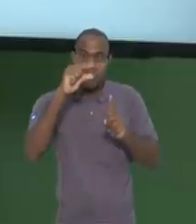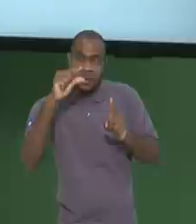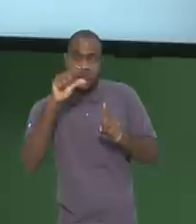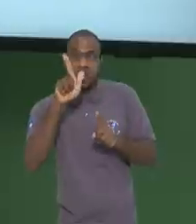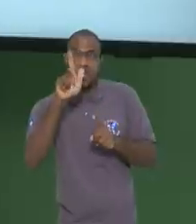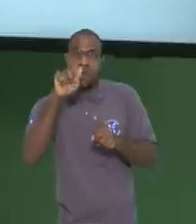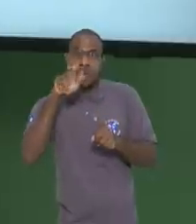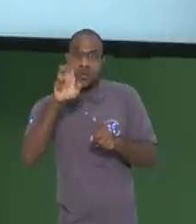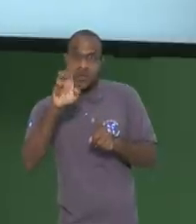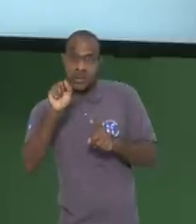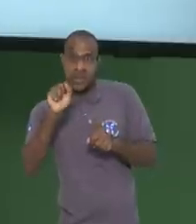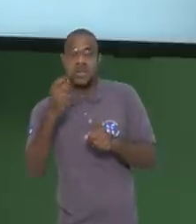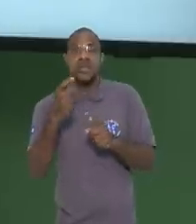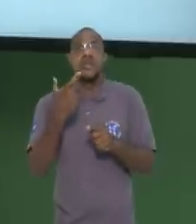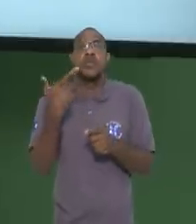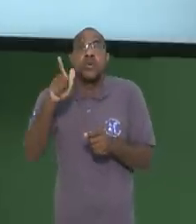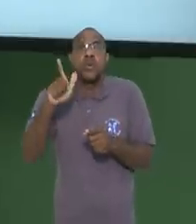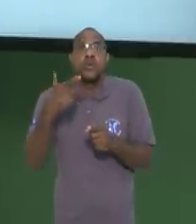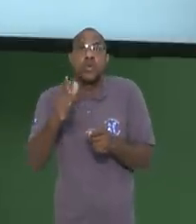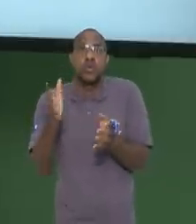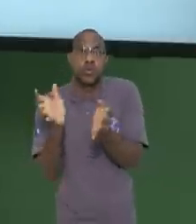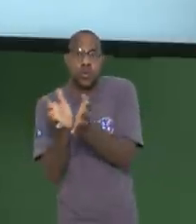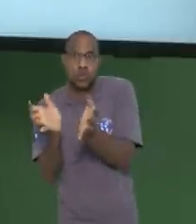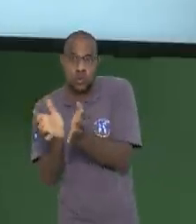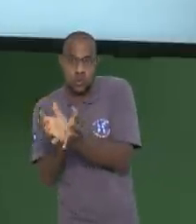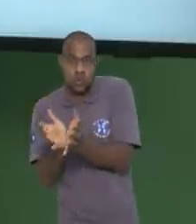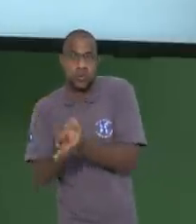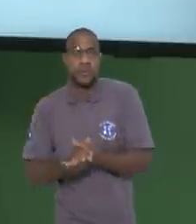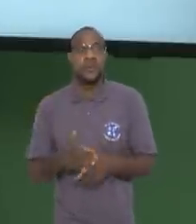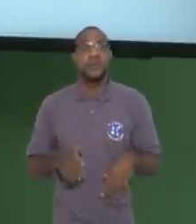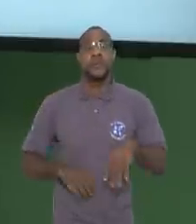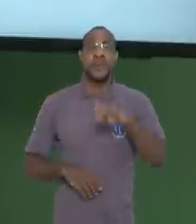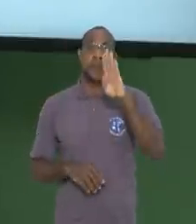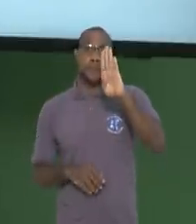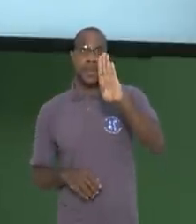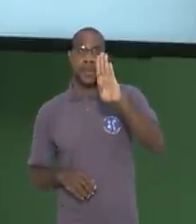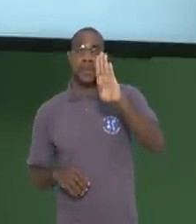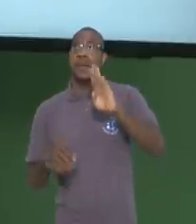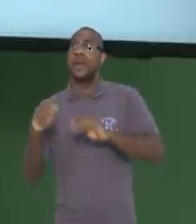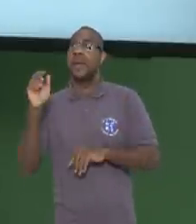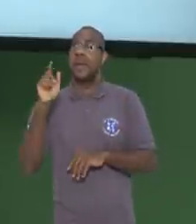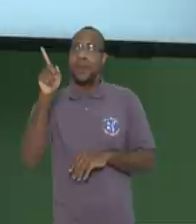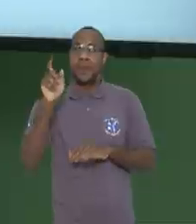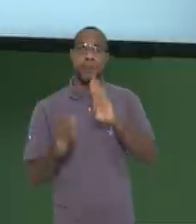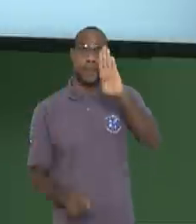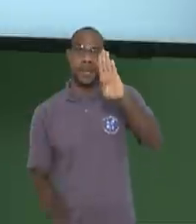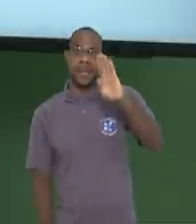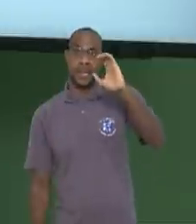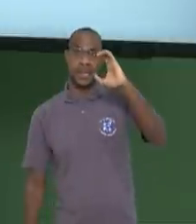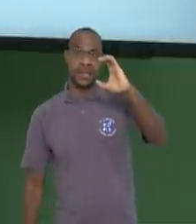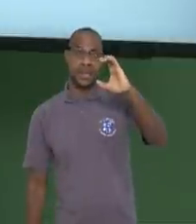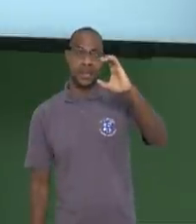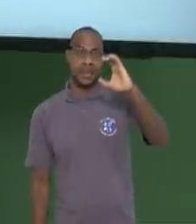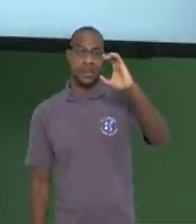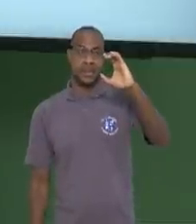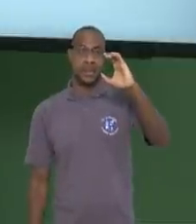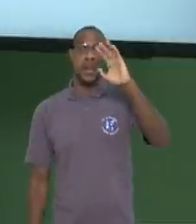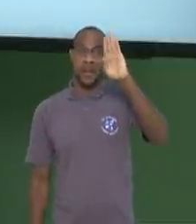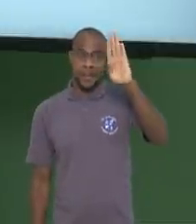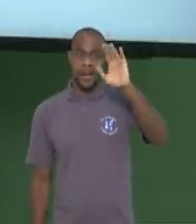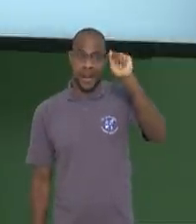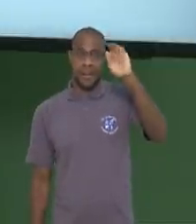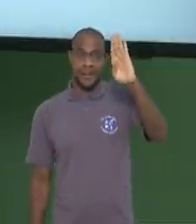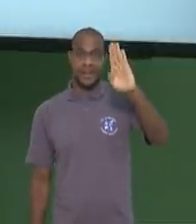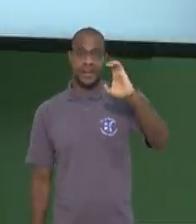trecho trata de letra A, organismos clonados, letra B, organismos transgênicos, letra C, organismos orgânicos,